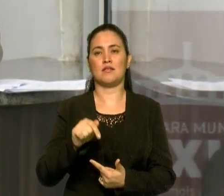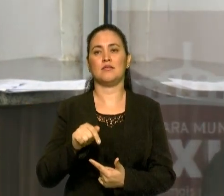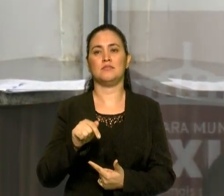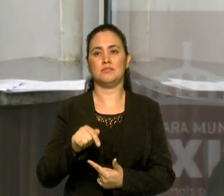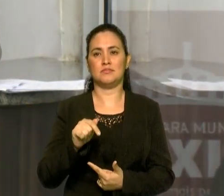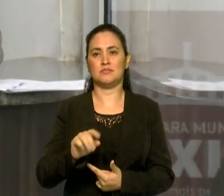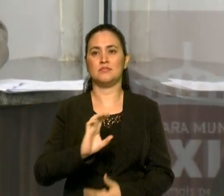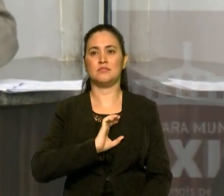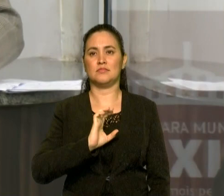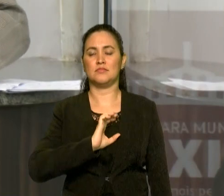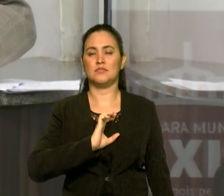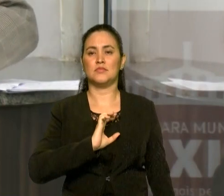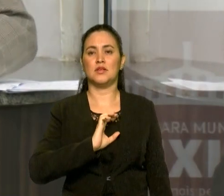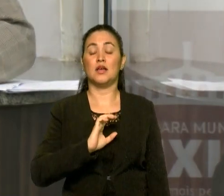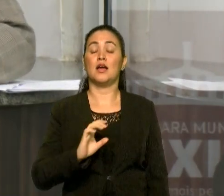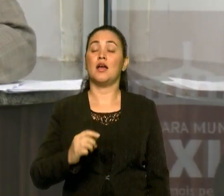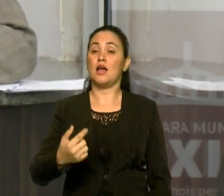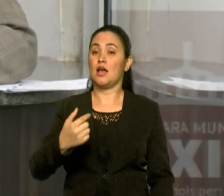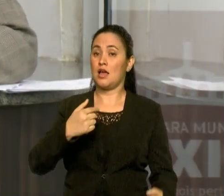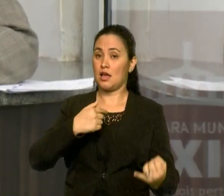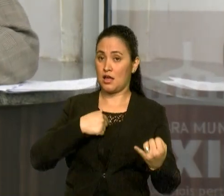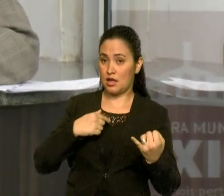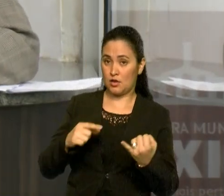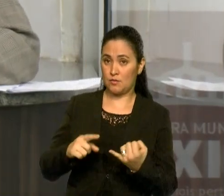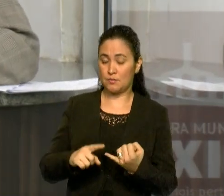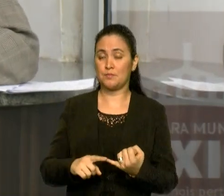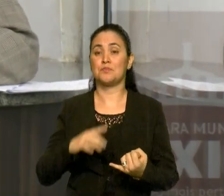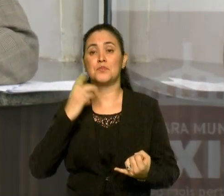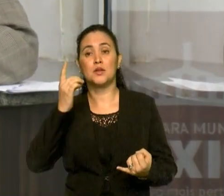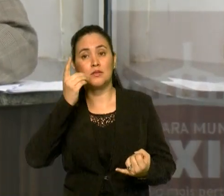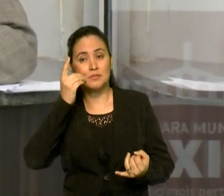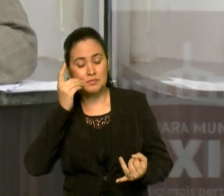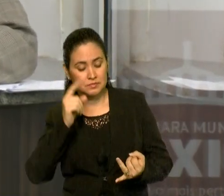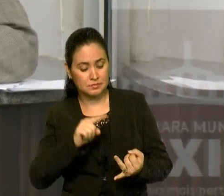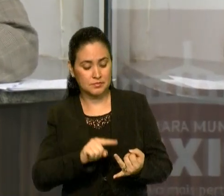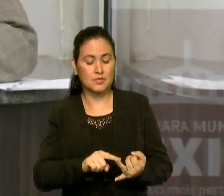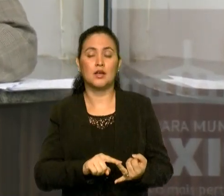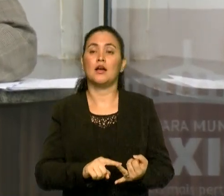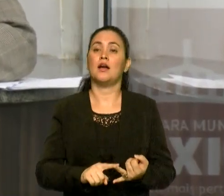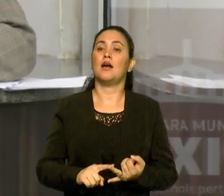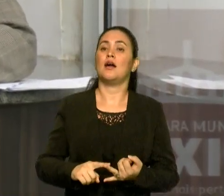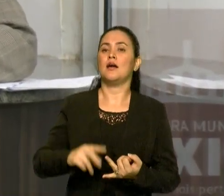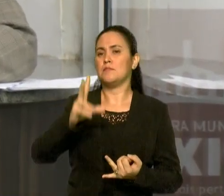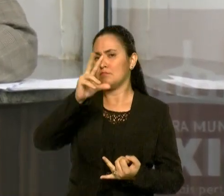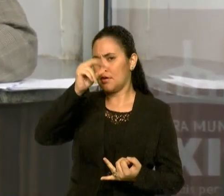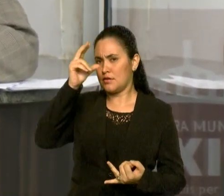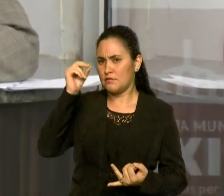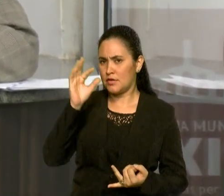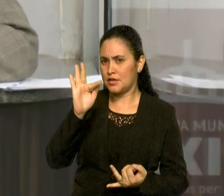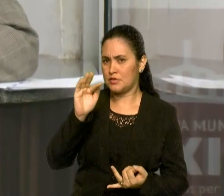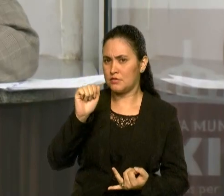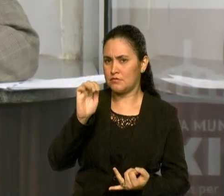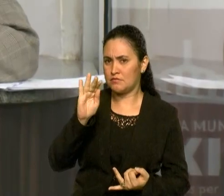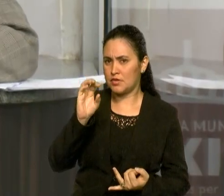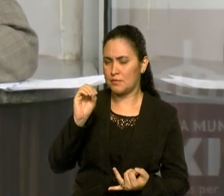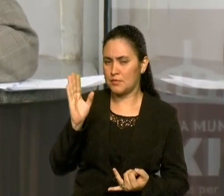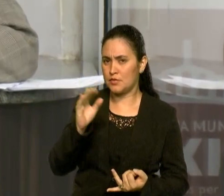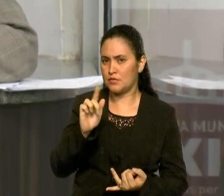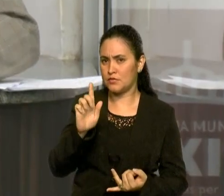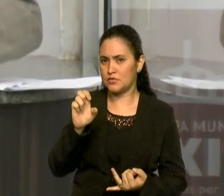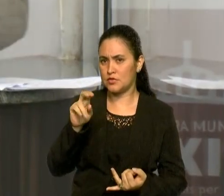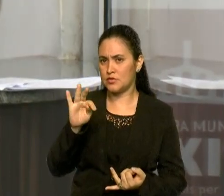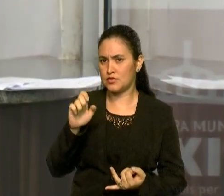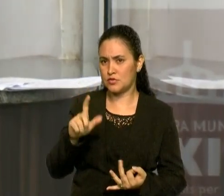deputada Daniela, juntamente com o prefeito Fábio Gentil, porque a união faz a